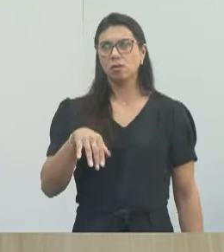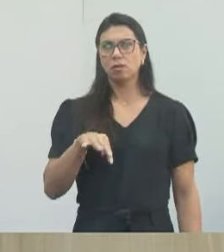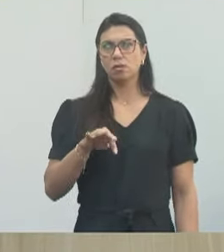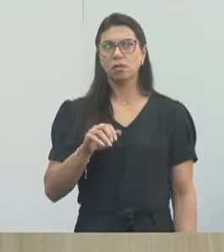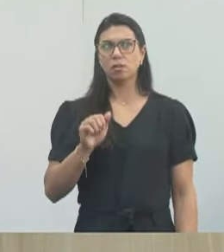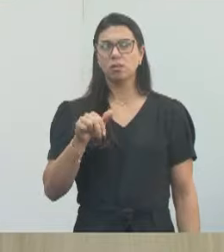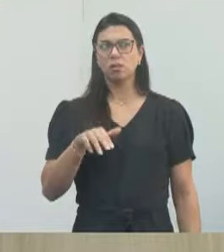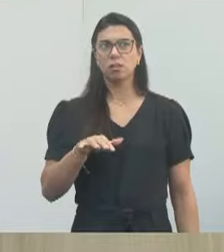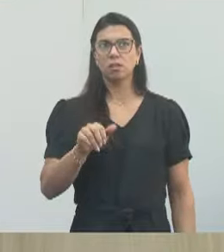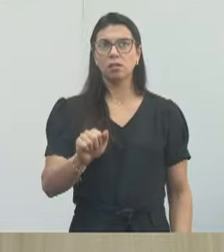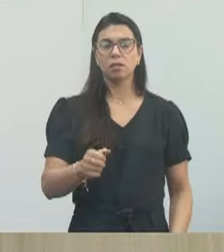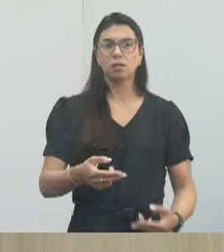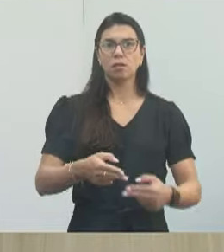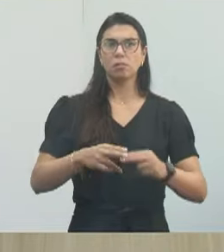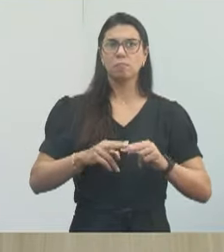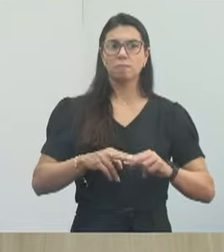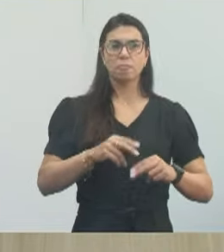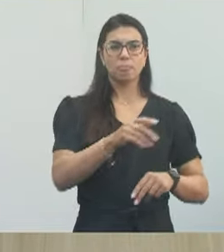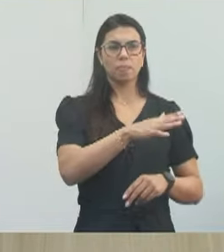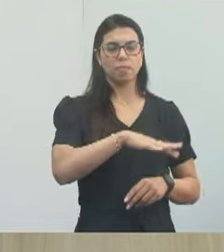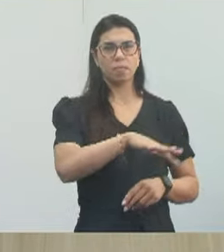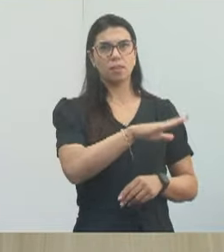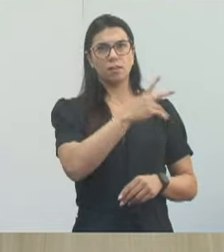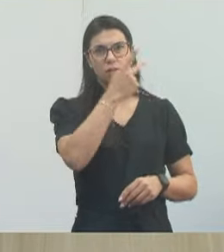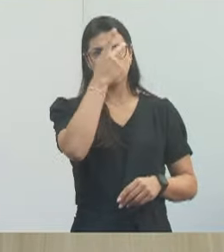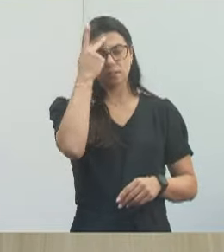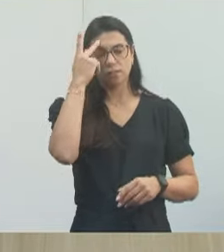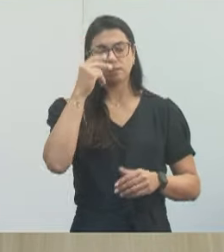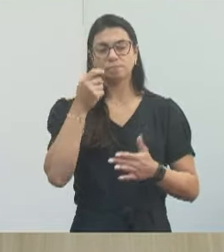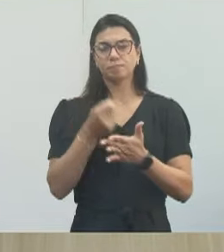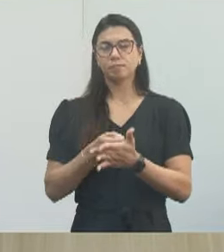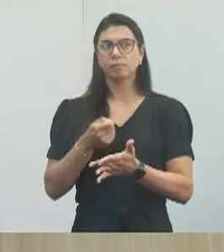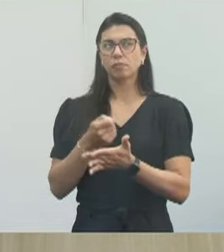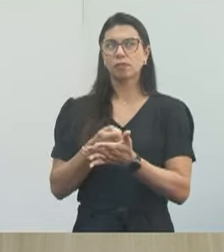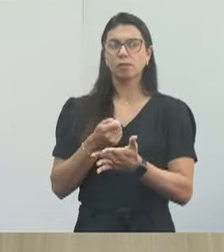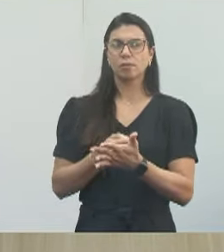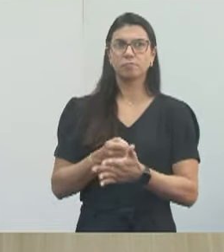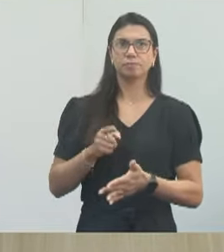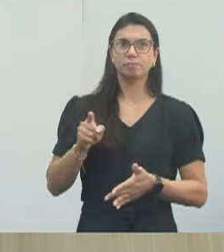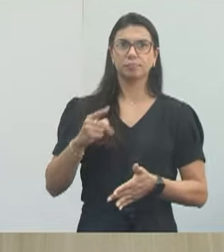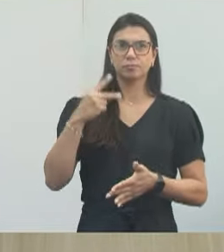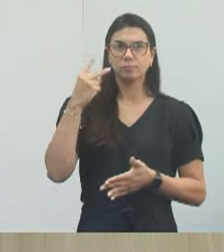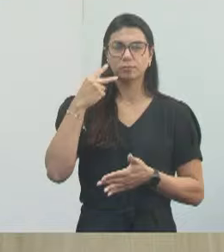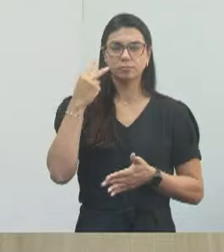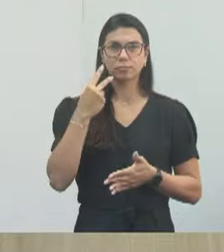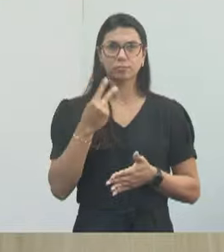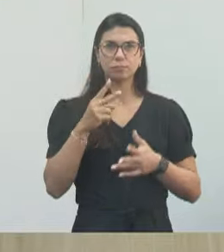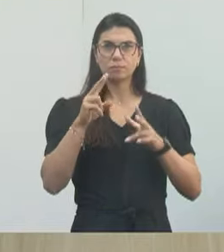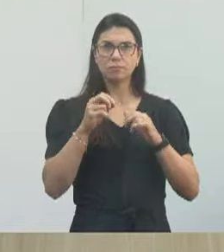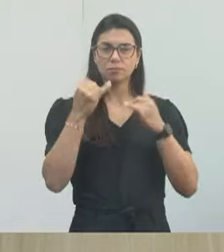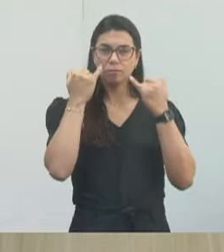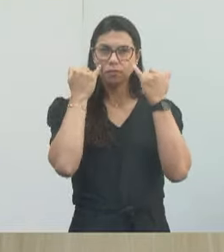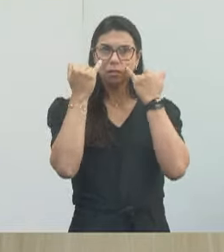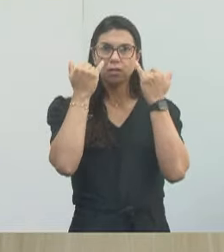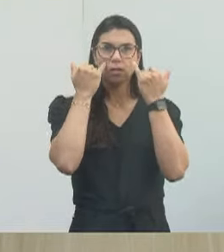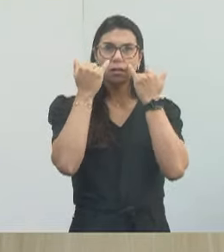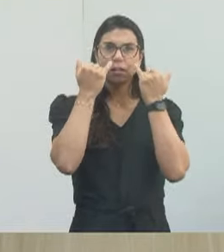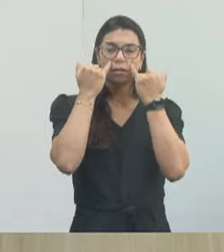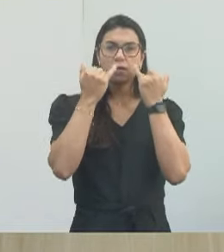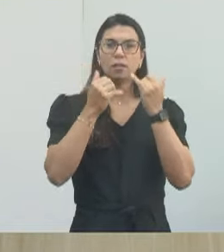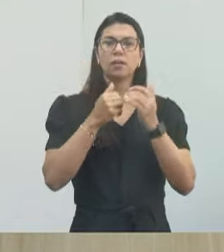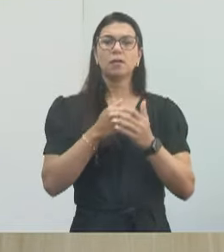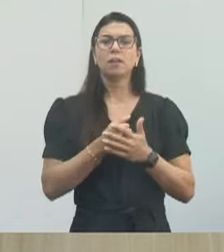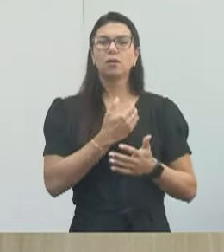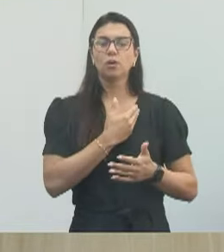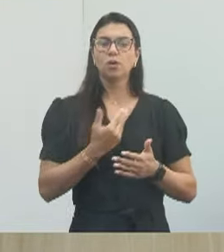considerando que esse Vereador vem sendo cobrado pela população referente essa informação requero ao